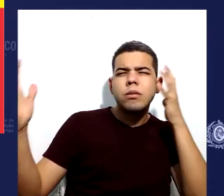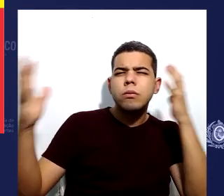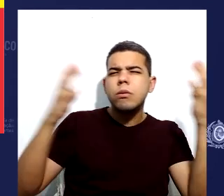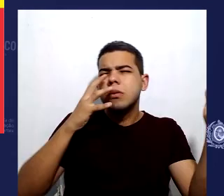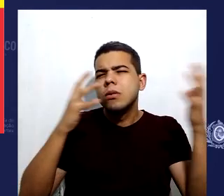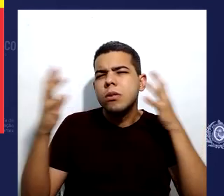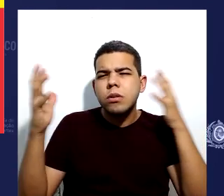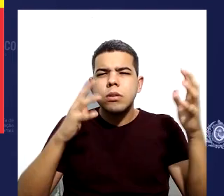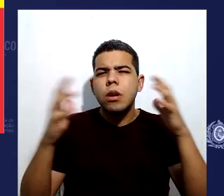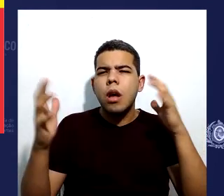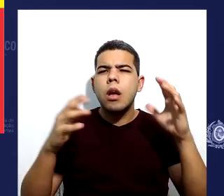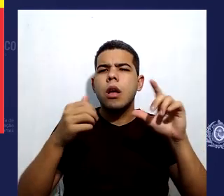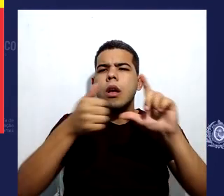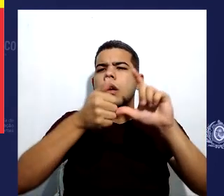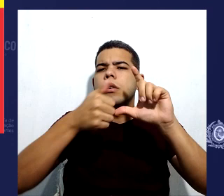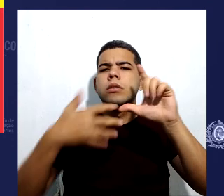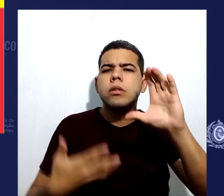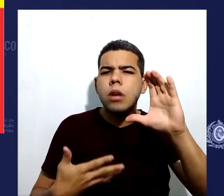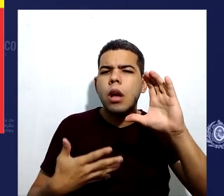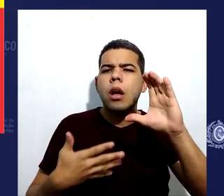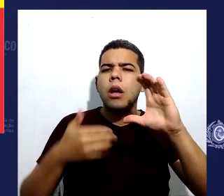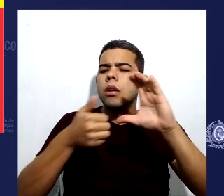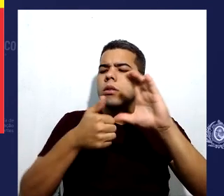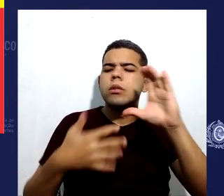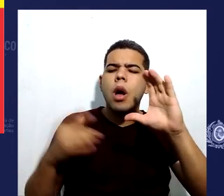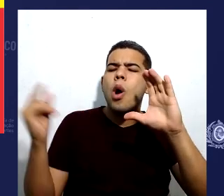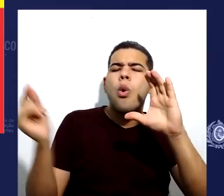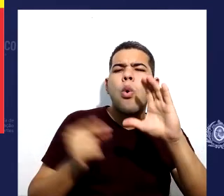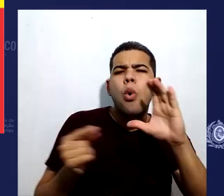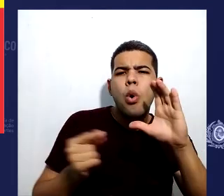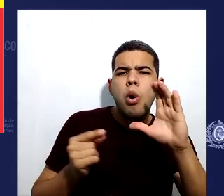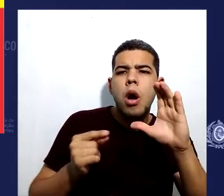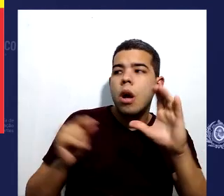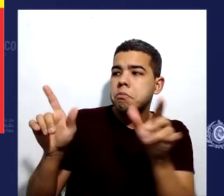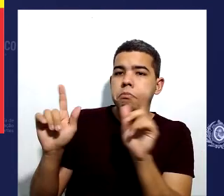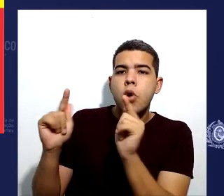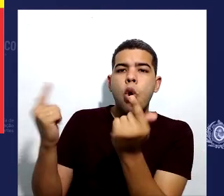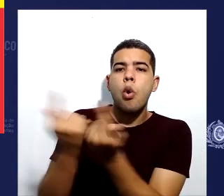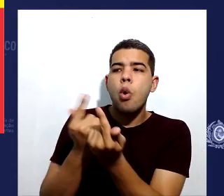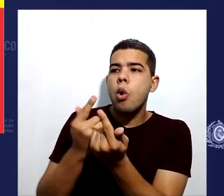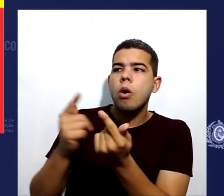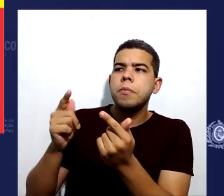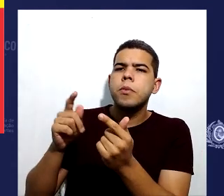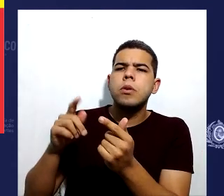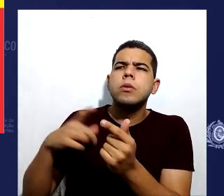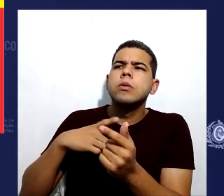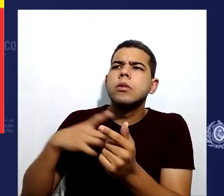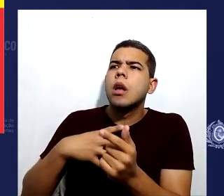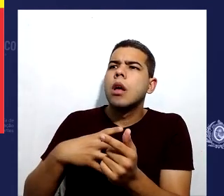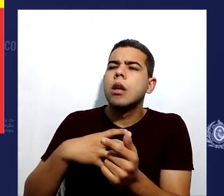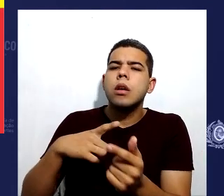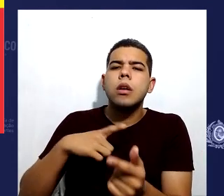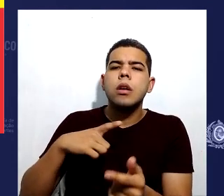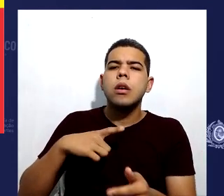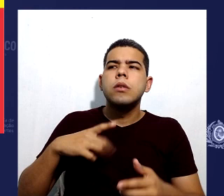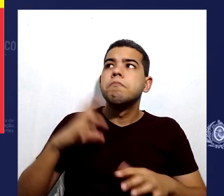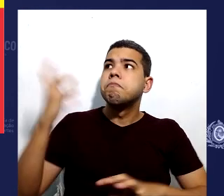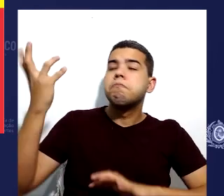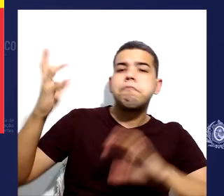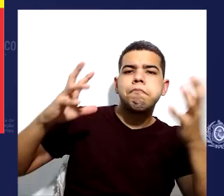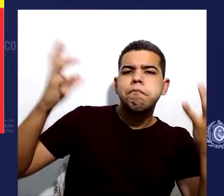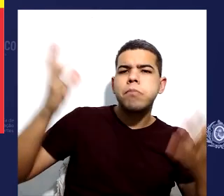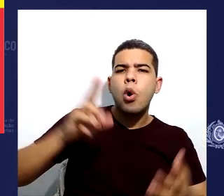é caracterizado por um grupo de sinais e sintomas decorrentes do uso de drogas. Esses